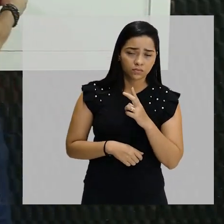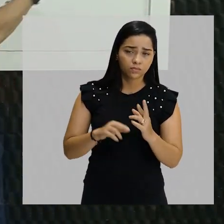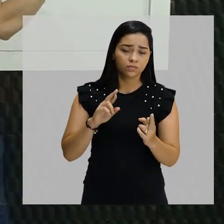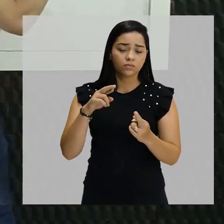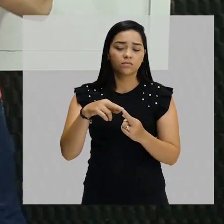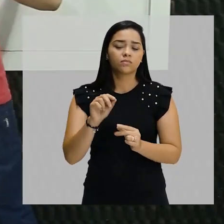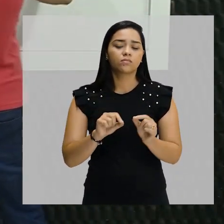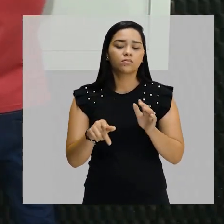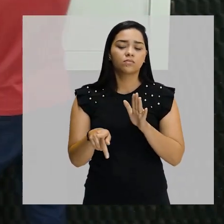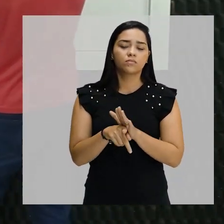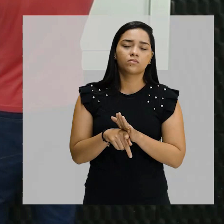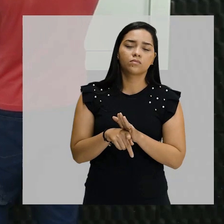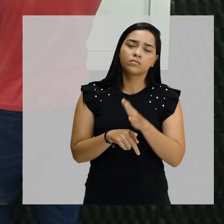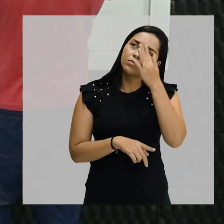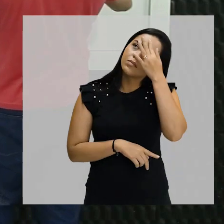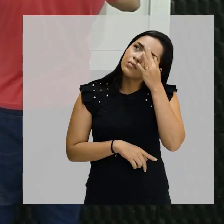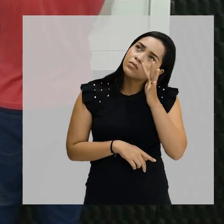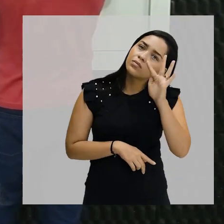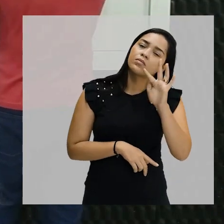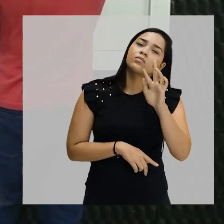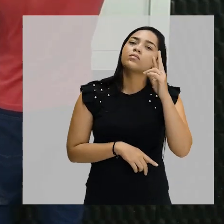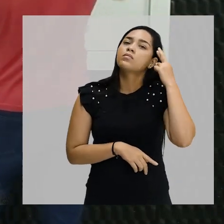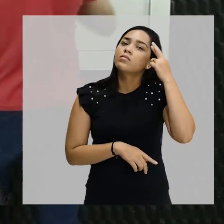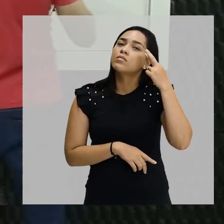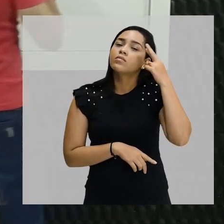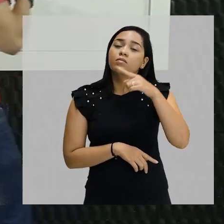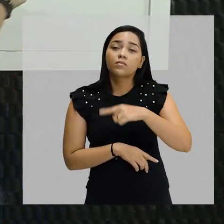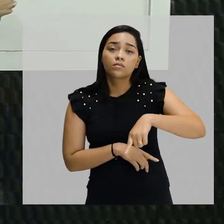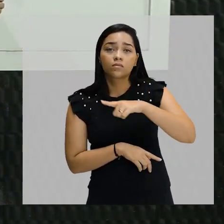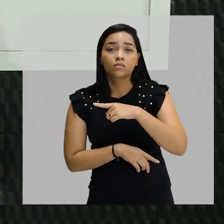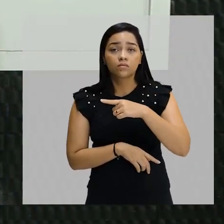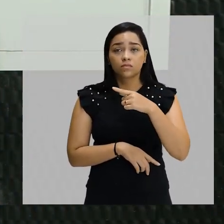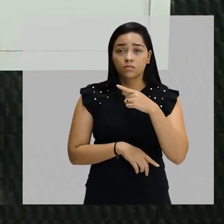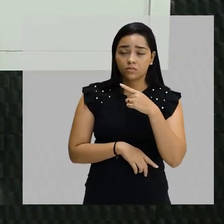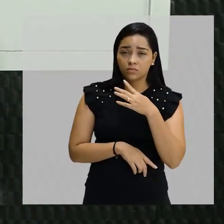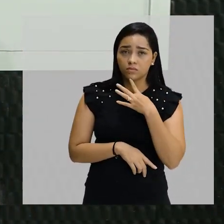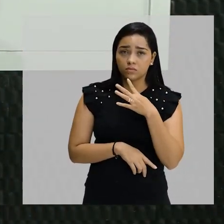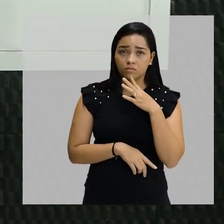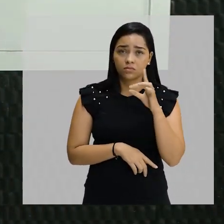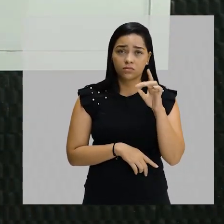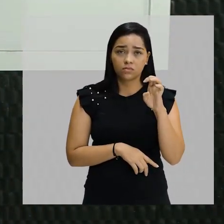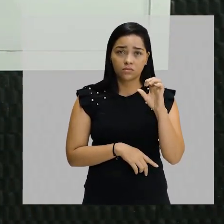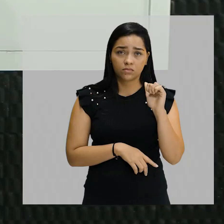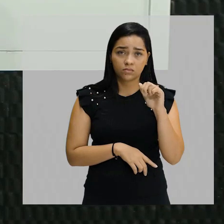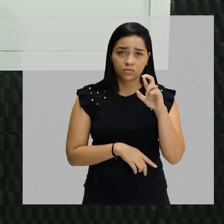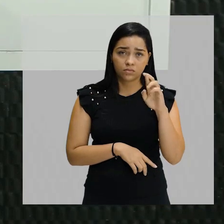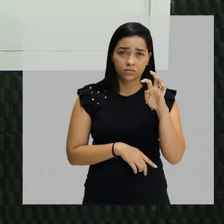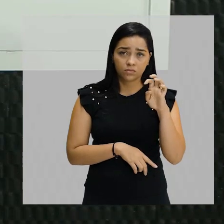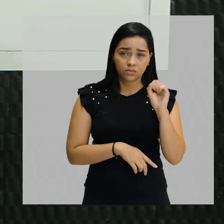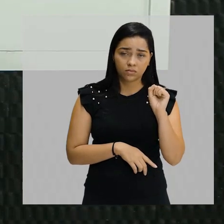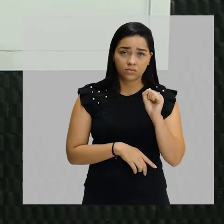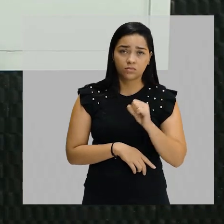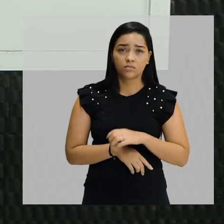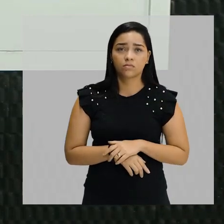máxima da filosofia racionalista que vocês conhecem muito bem da matemática que é Renato